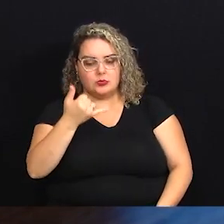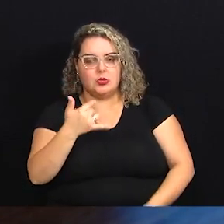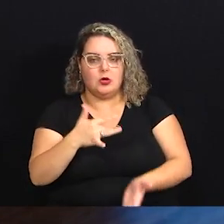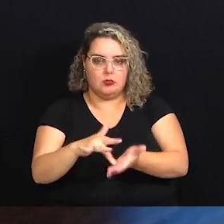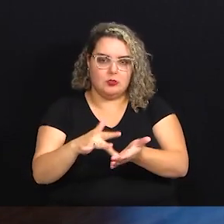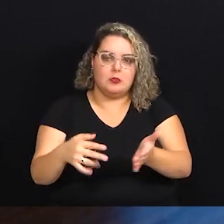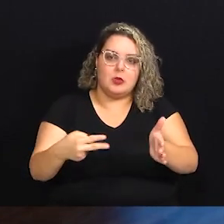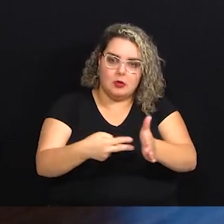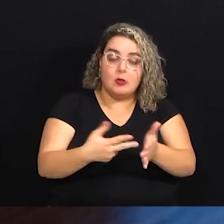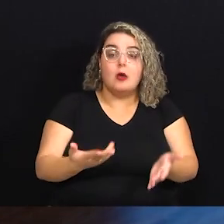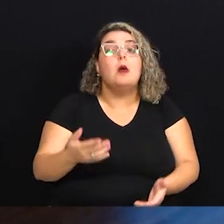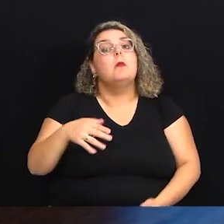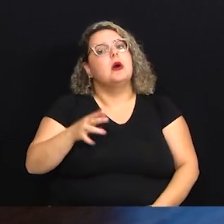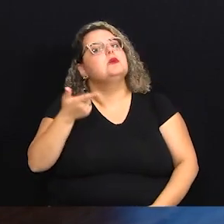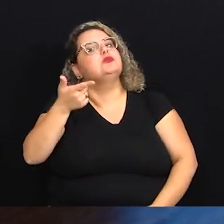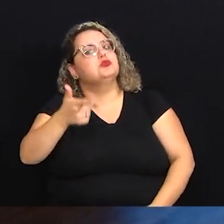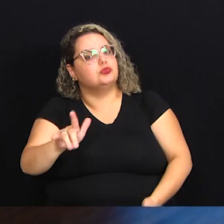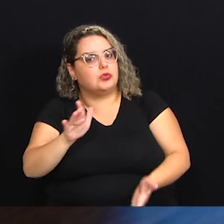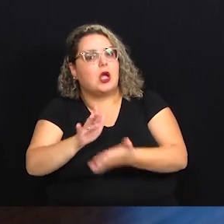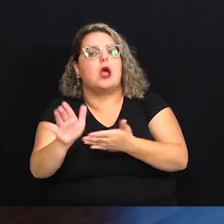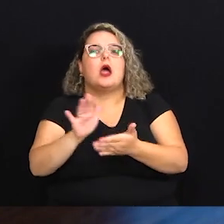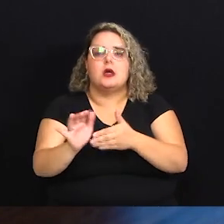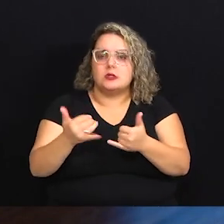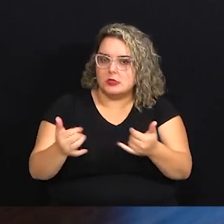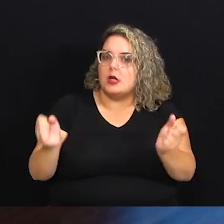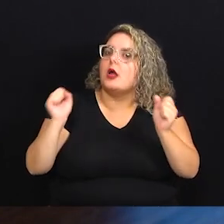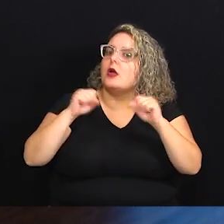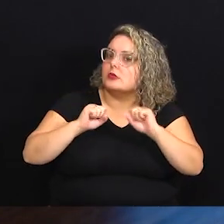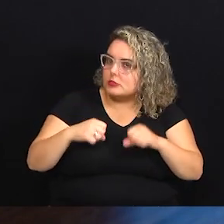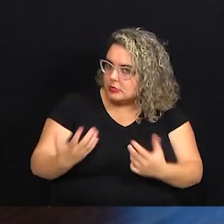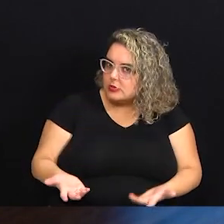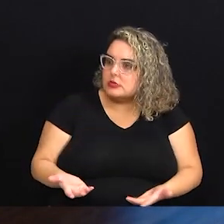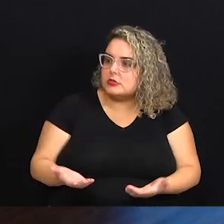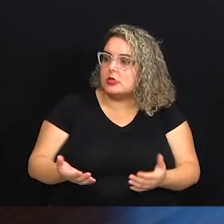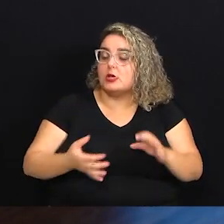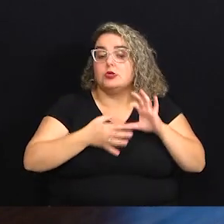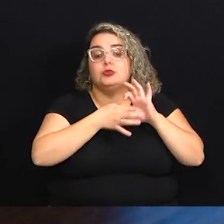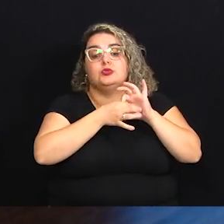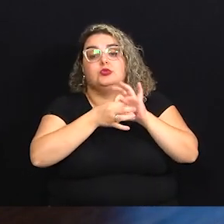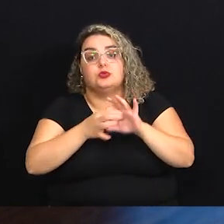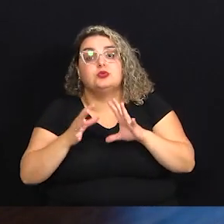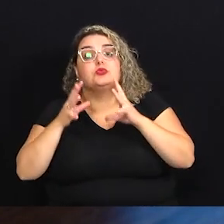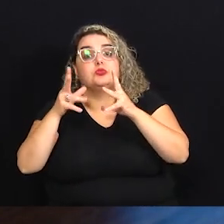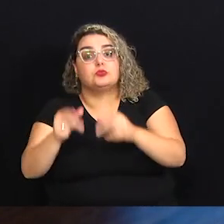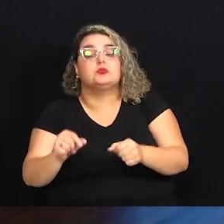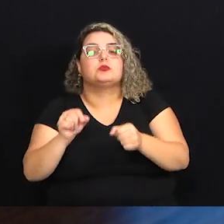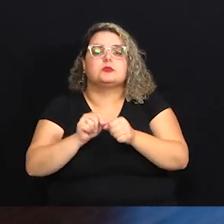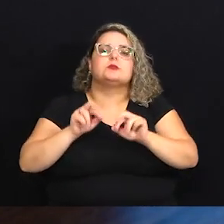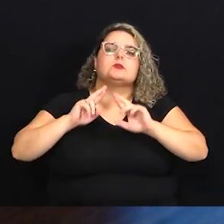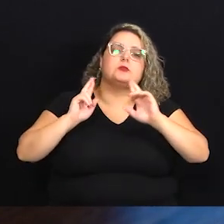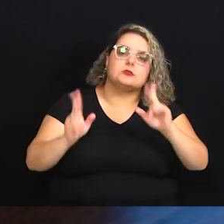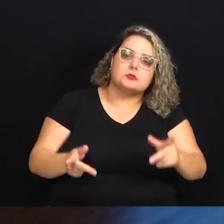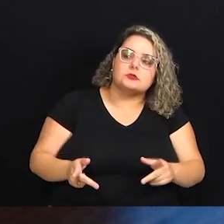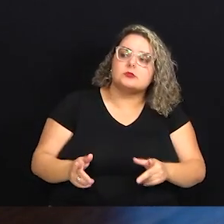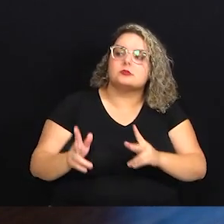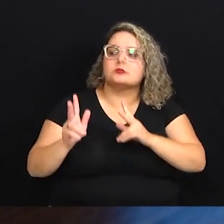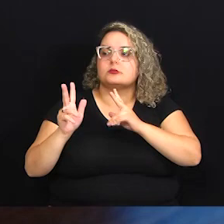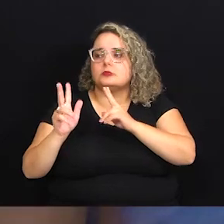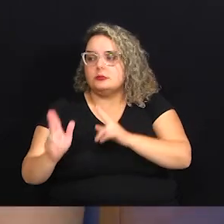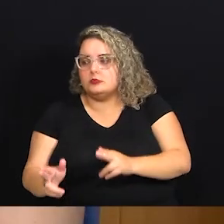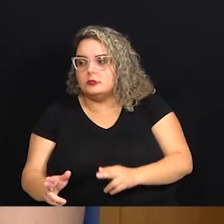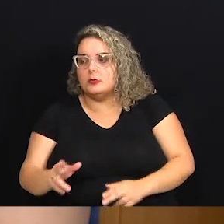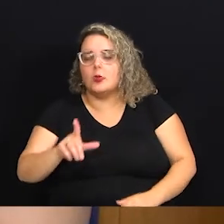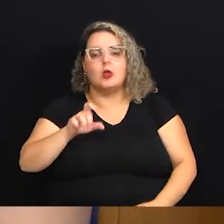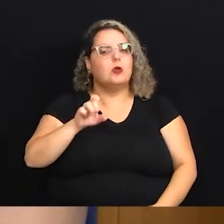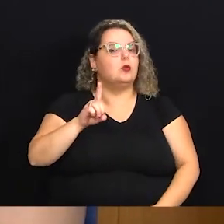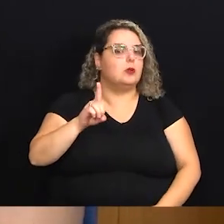um celular ou um tablet conectado. Mas continua consumindo energia sim, e no contexto geral ele faz a diferença da